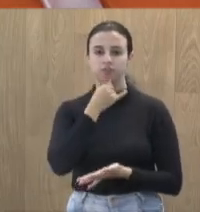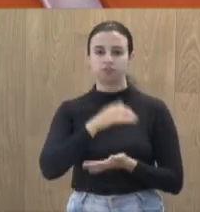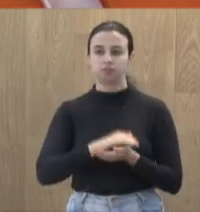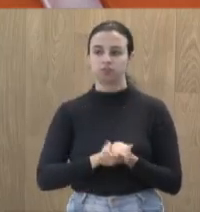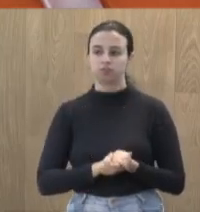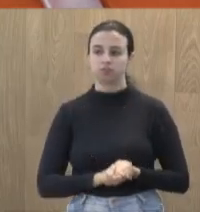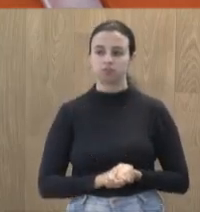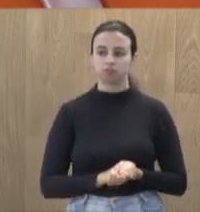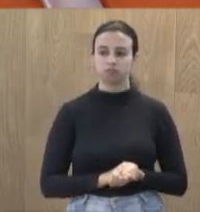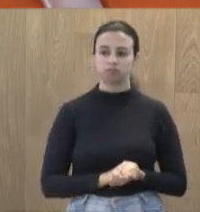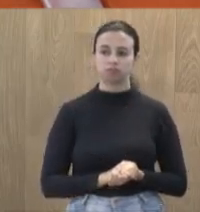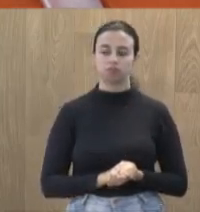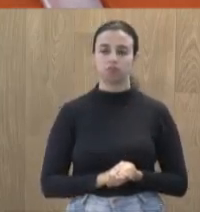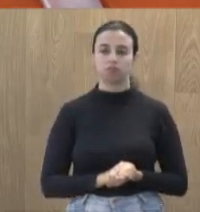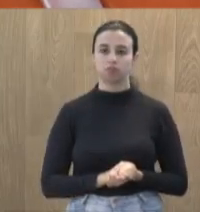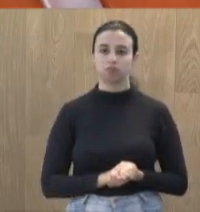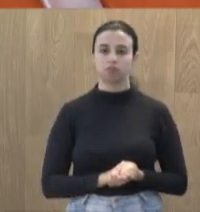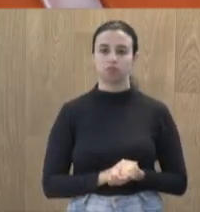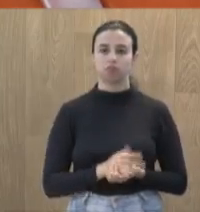Palhaçada.